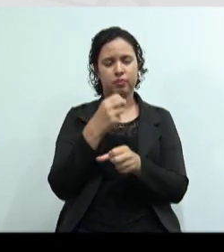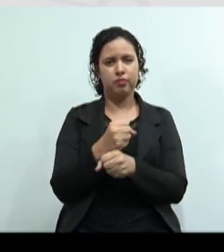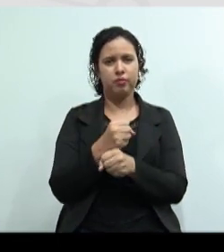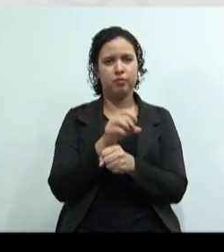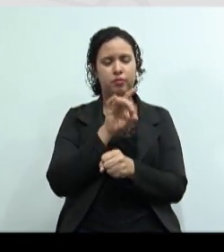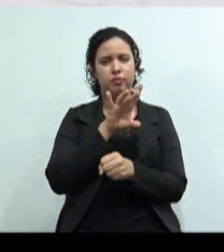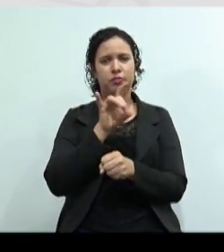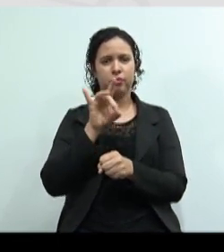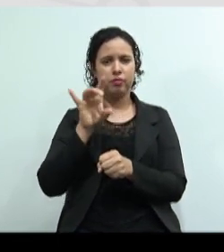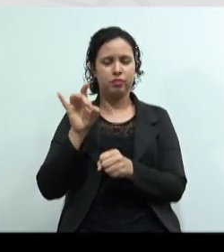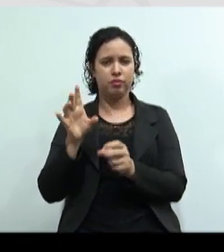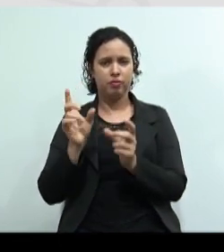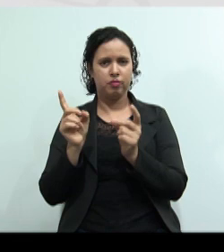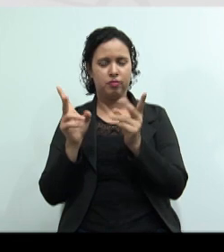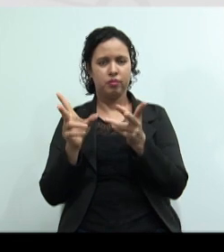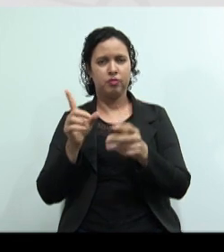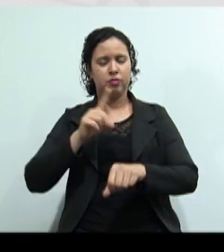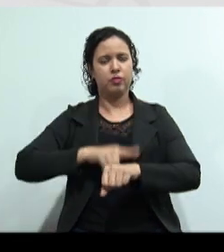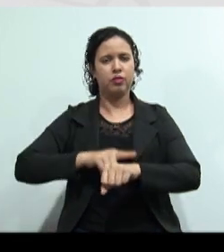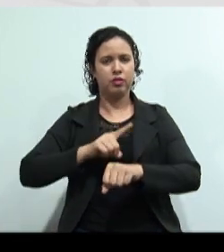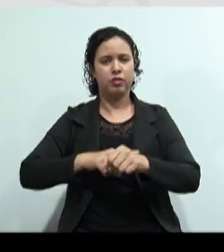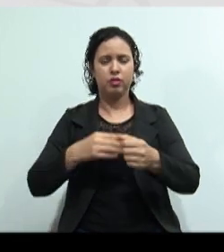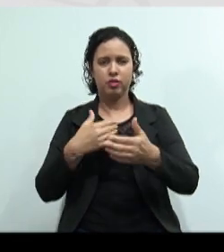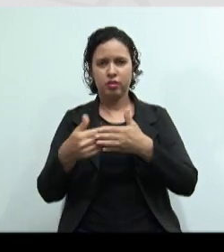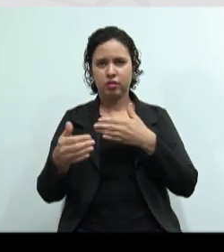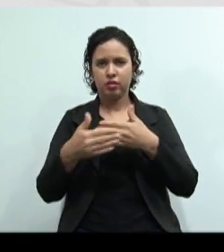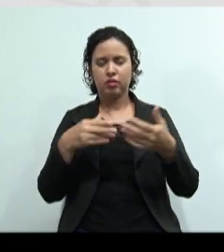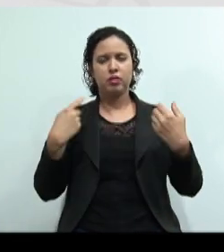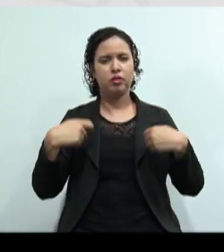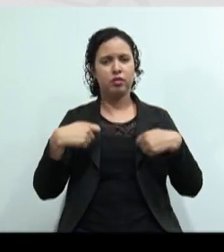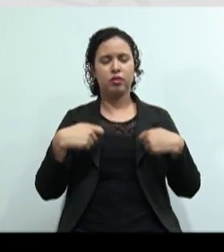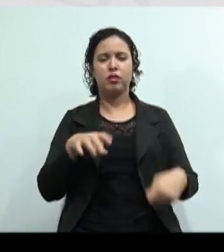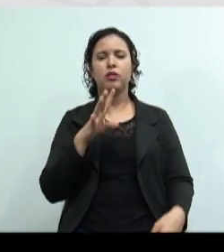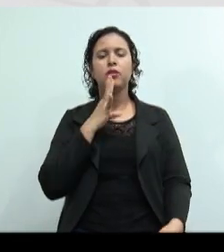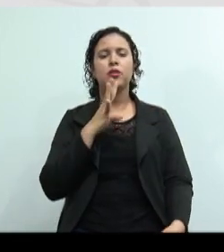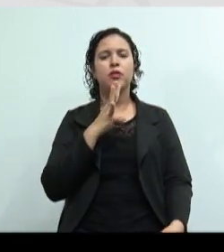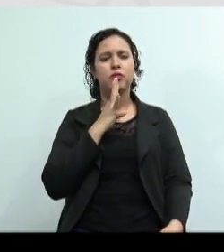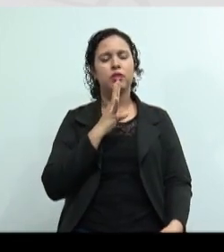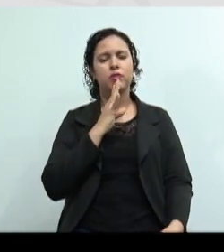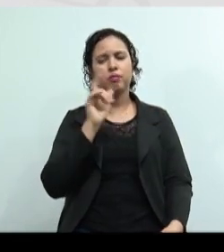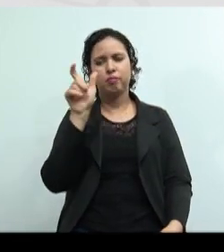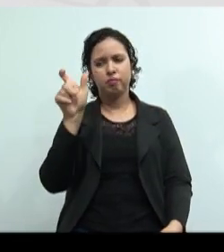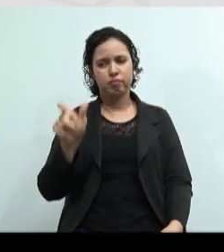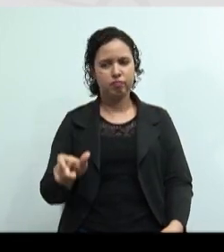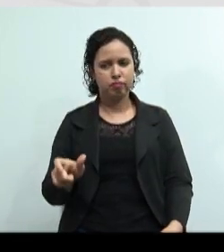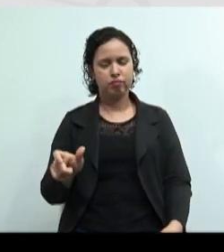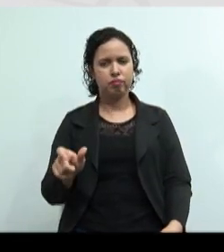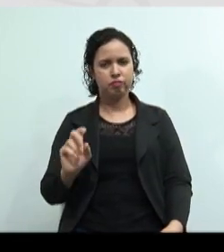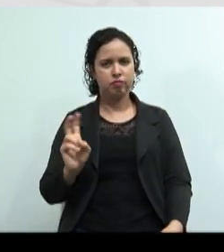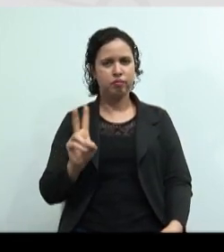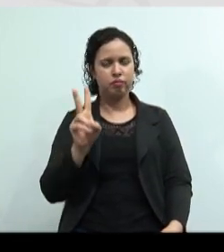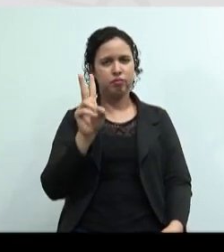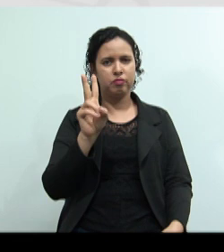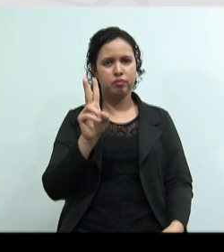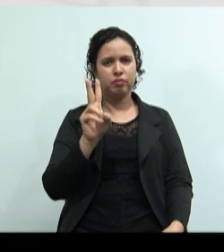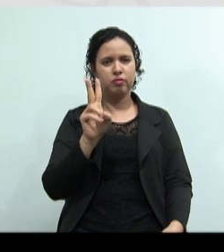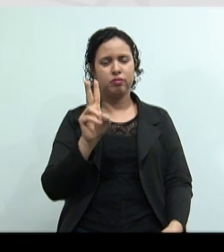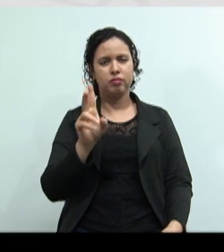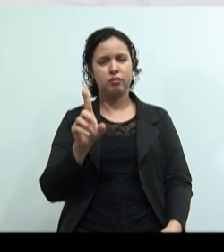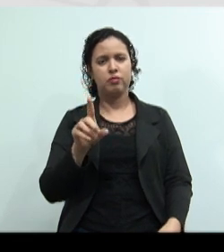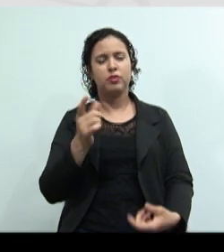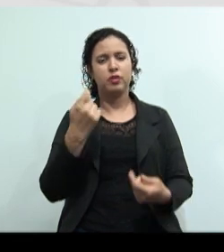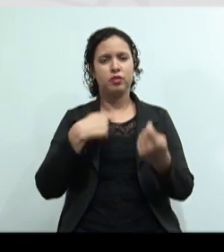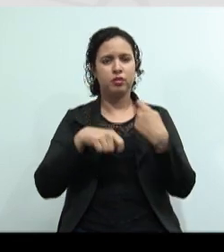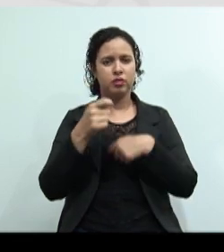cada venda ou a qualquer tempo em que seja necessário conhecer o real valor dos estoques da companhia. Assim, a